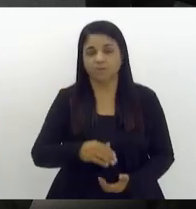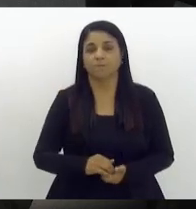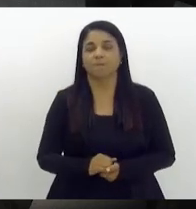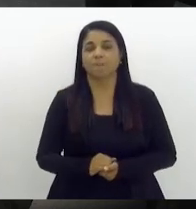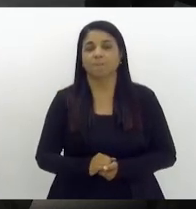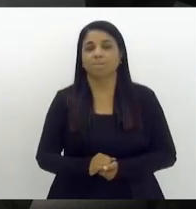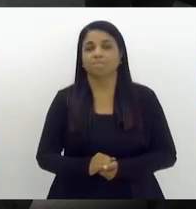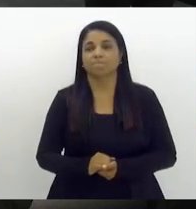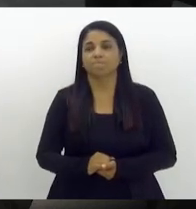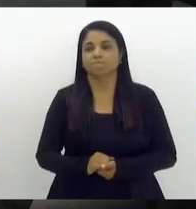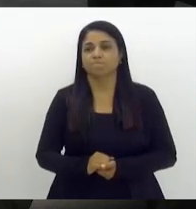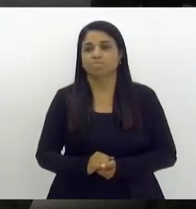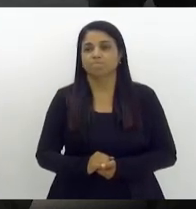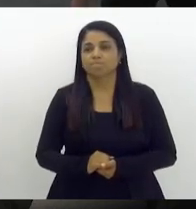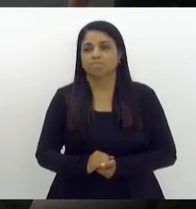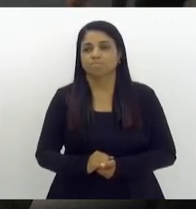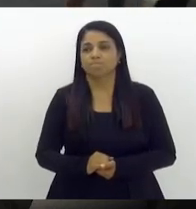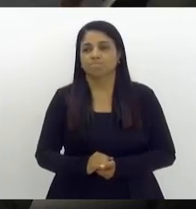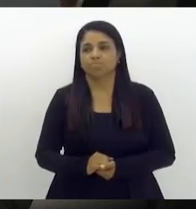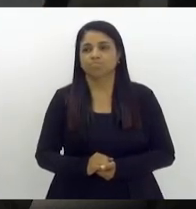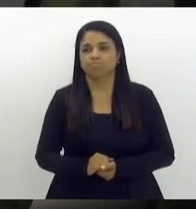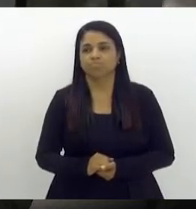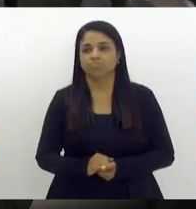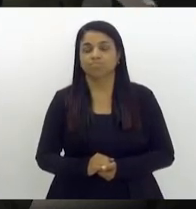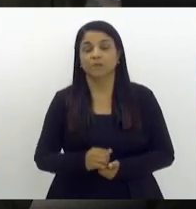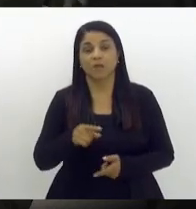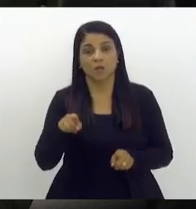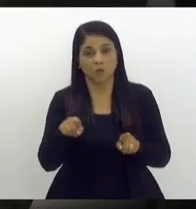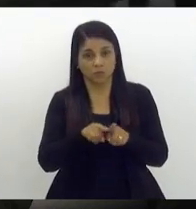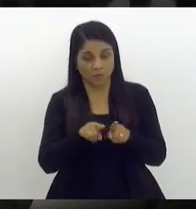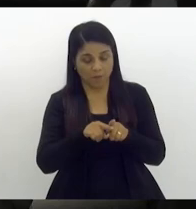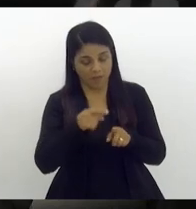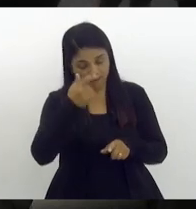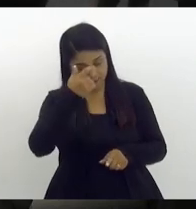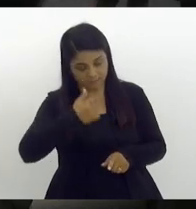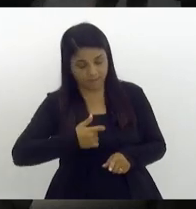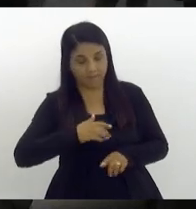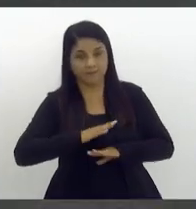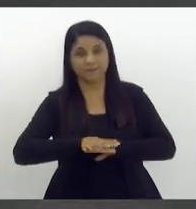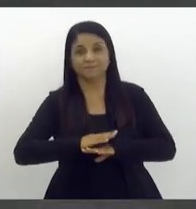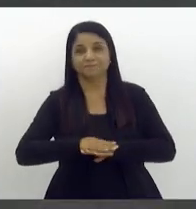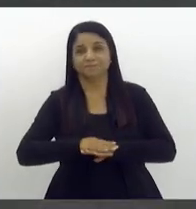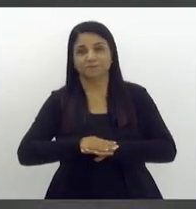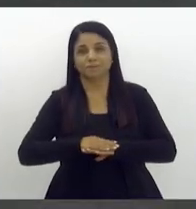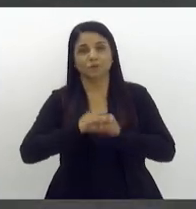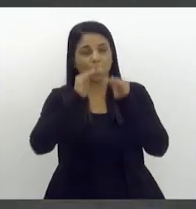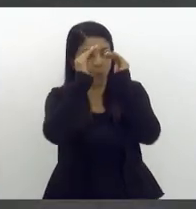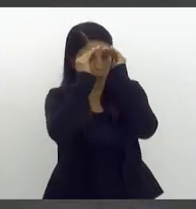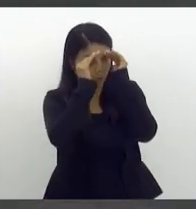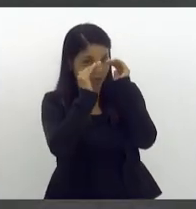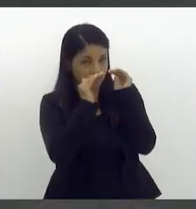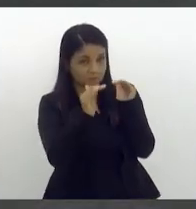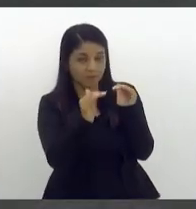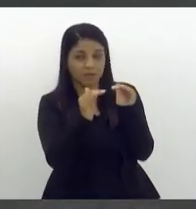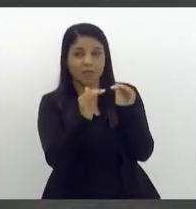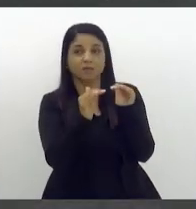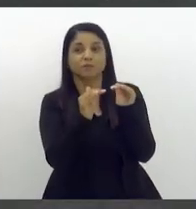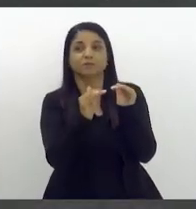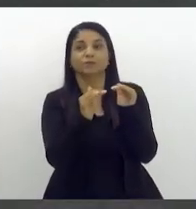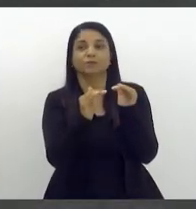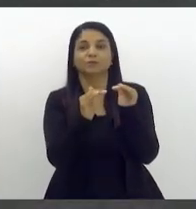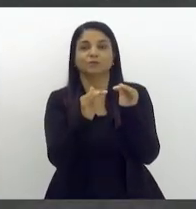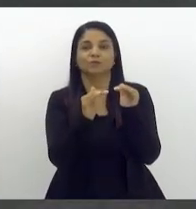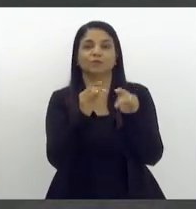E só para referendar aqui que eu também, com respeito ao que foi trazido